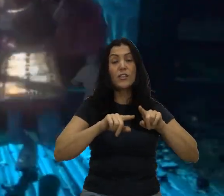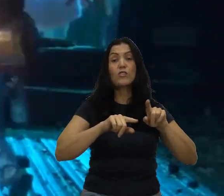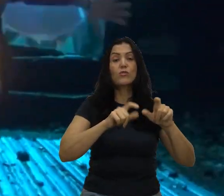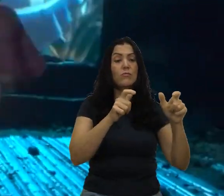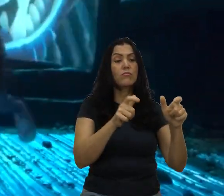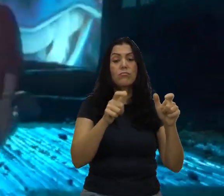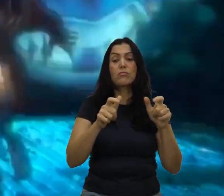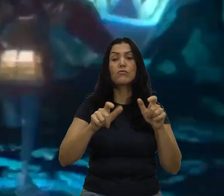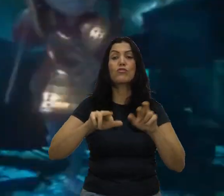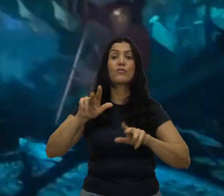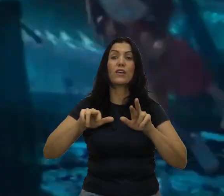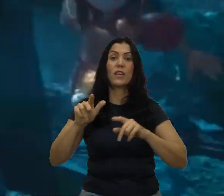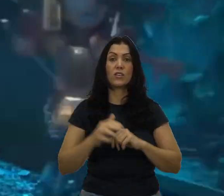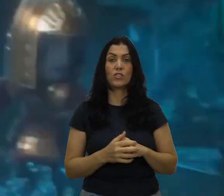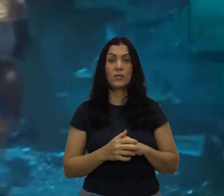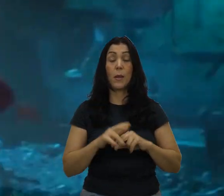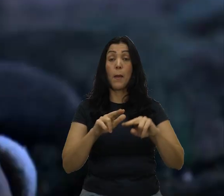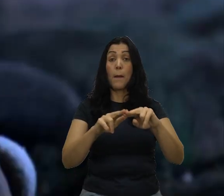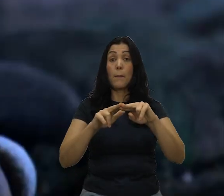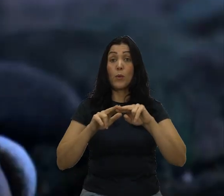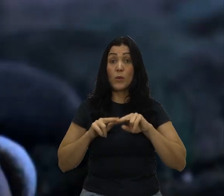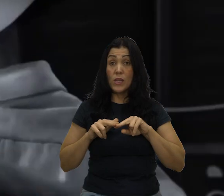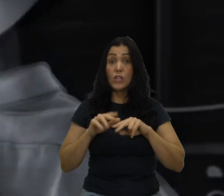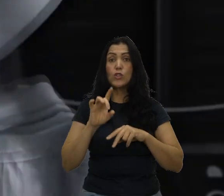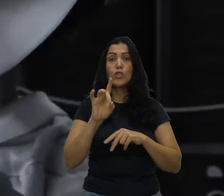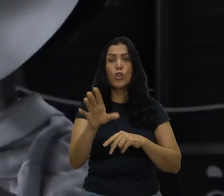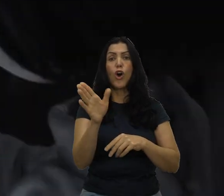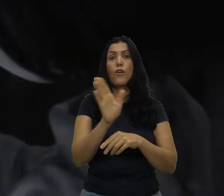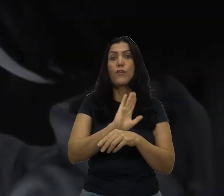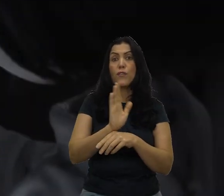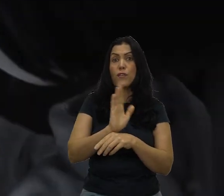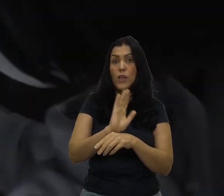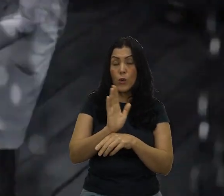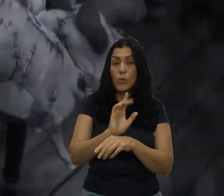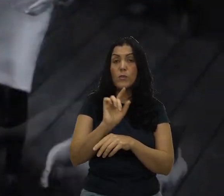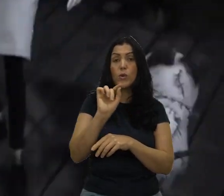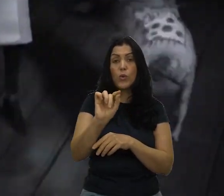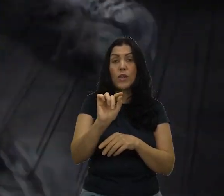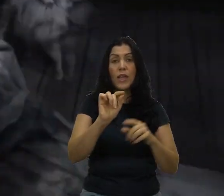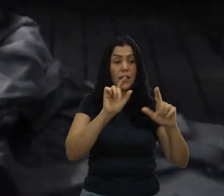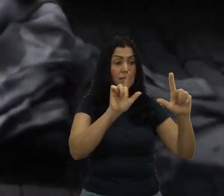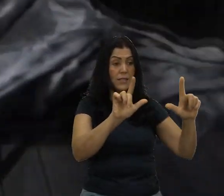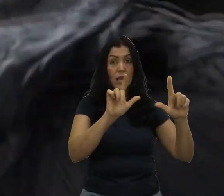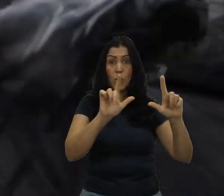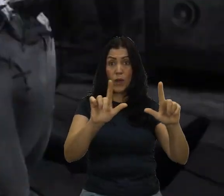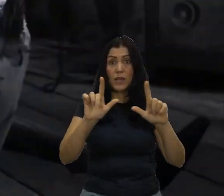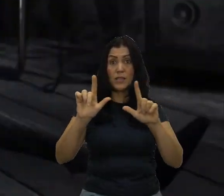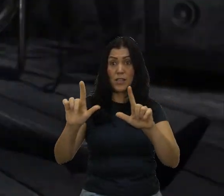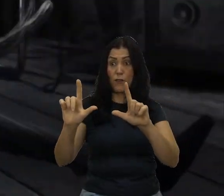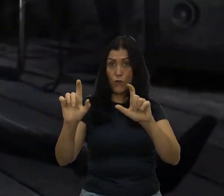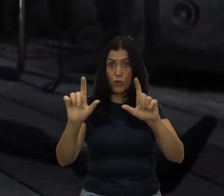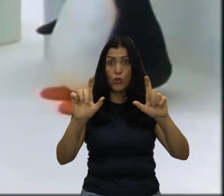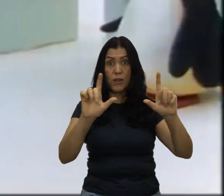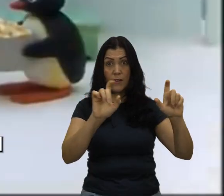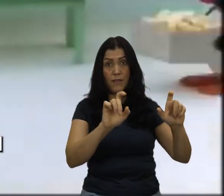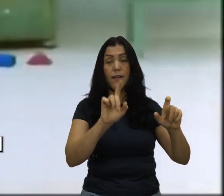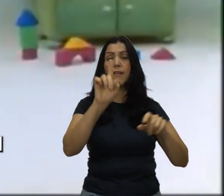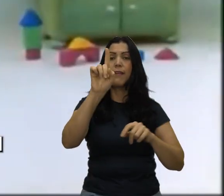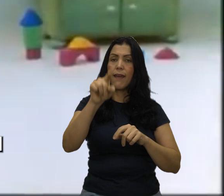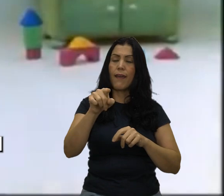do objeto ao longo de sua trajetória. Por isso, apenas os filmes que são construídos com sequência de